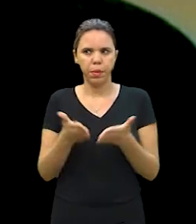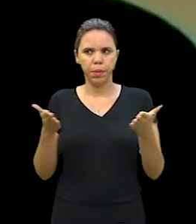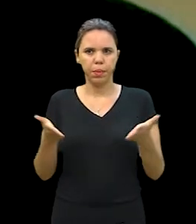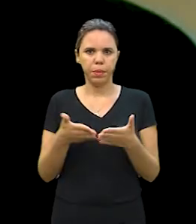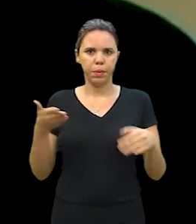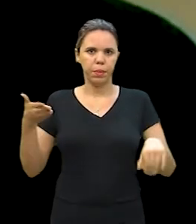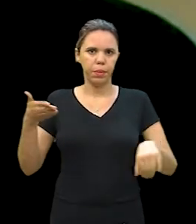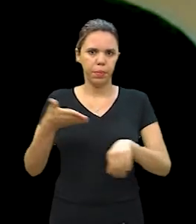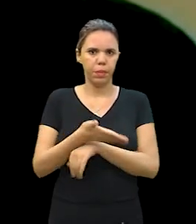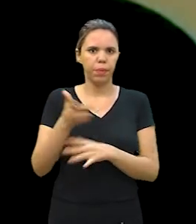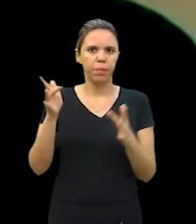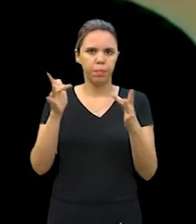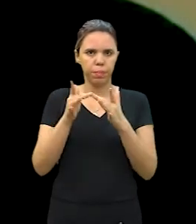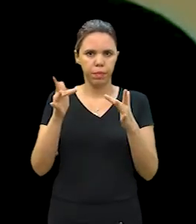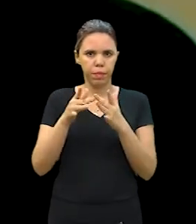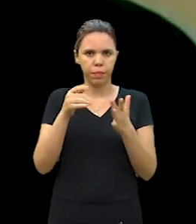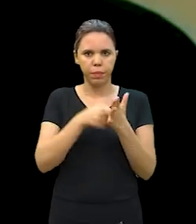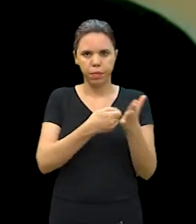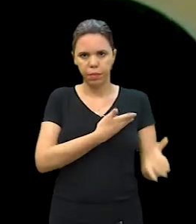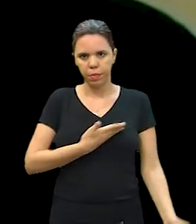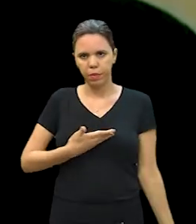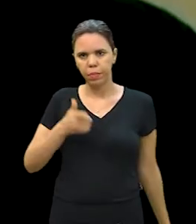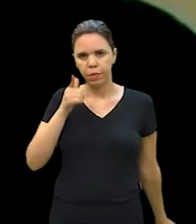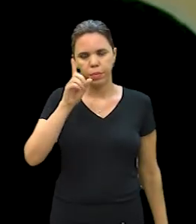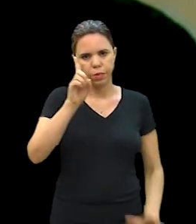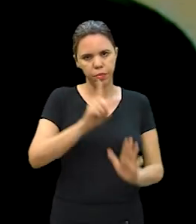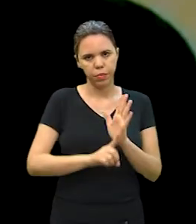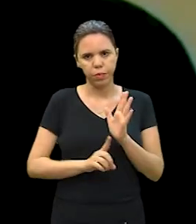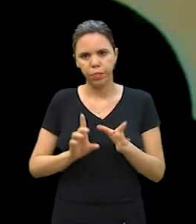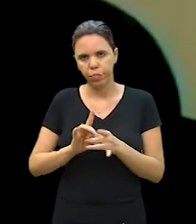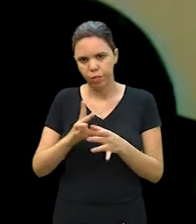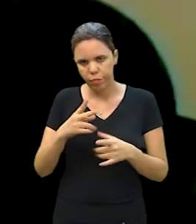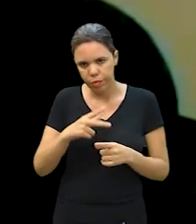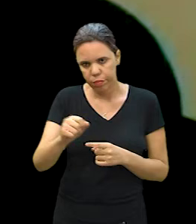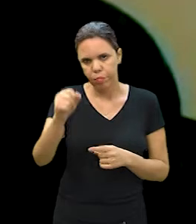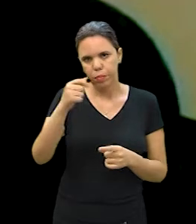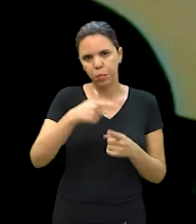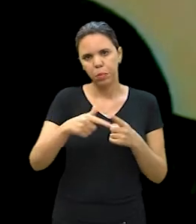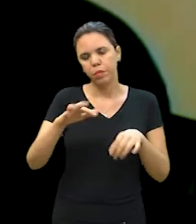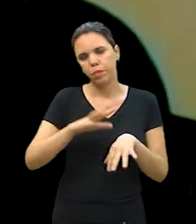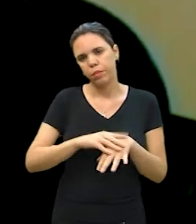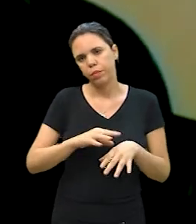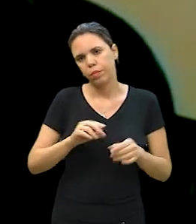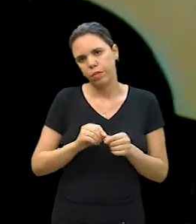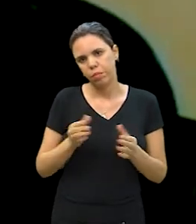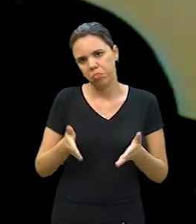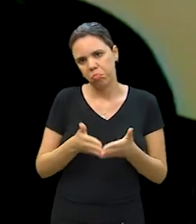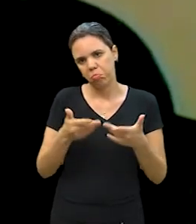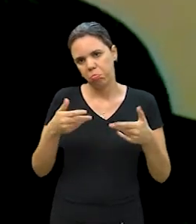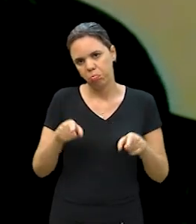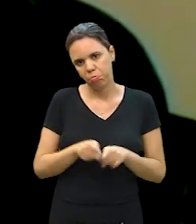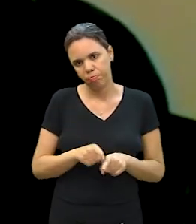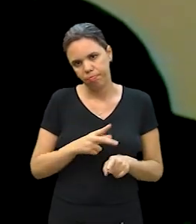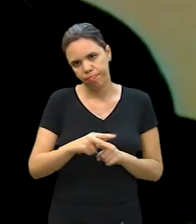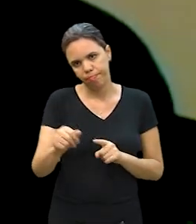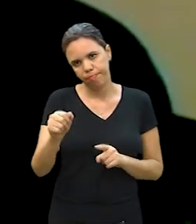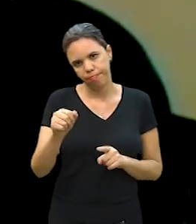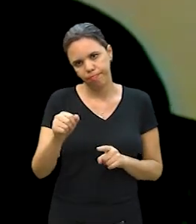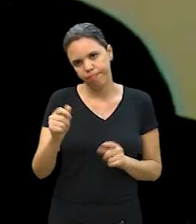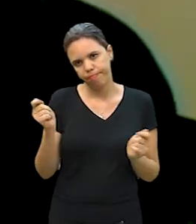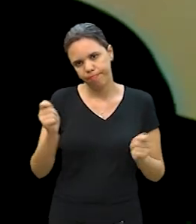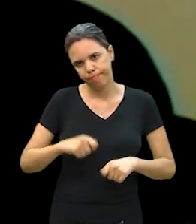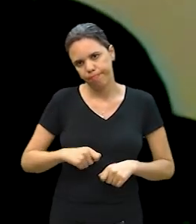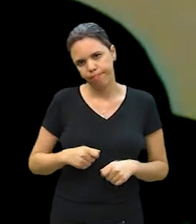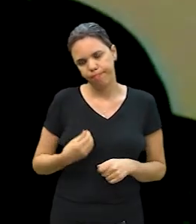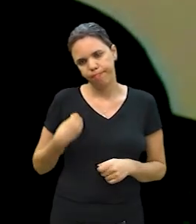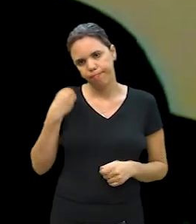mais carente acesso às políticas públicas que possam fazê-la sair dessa situação de carência que